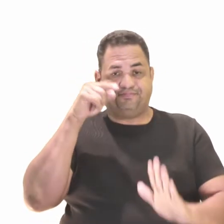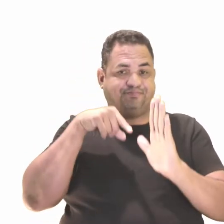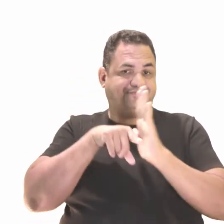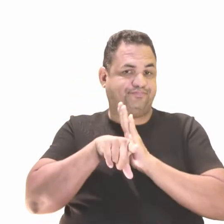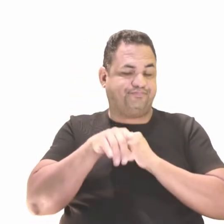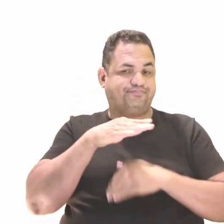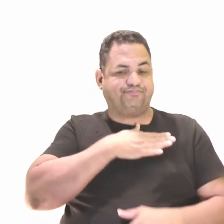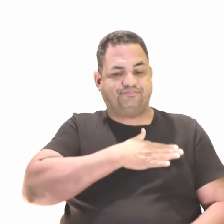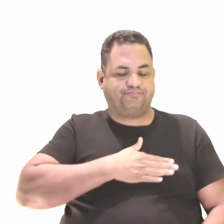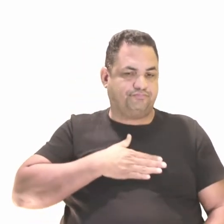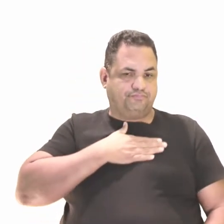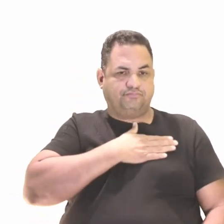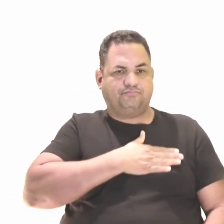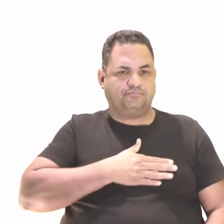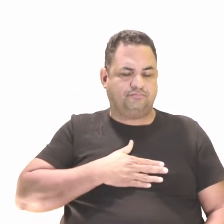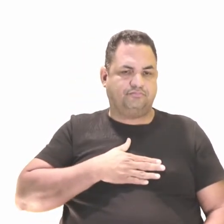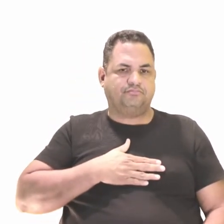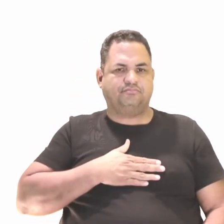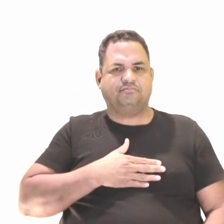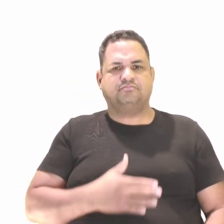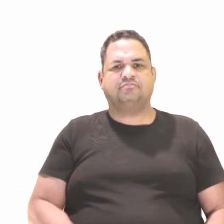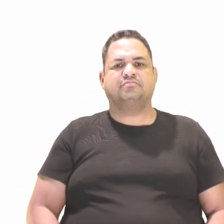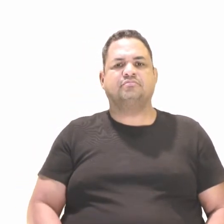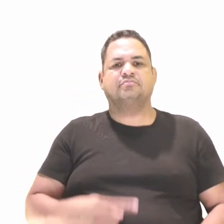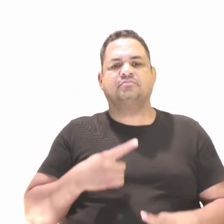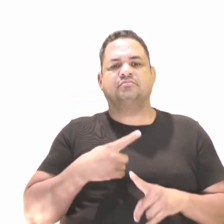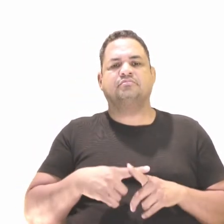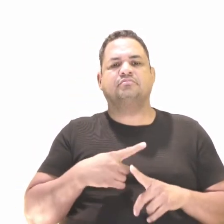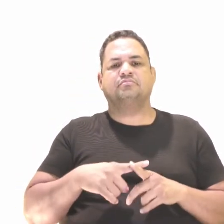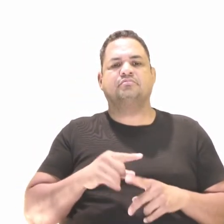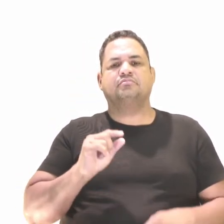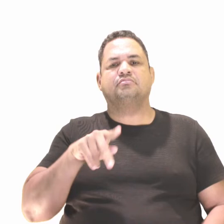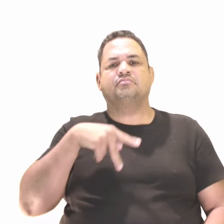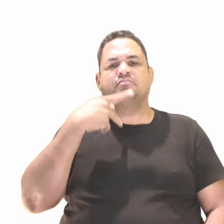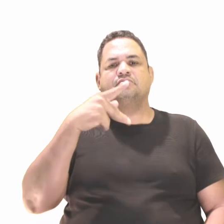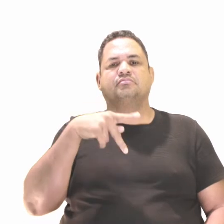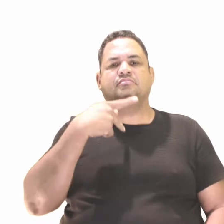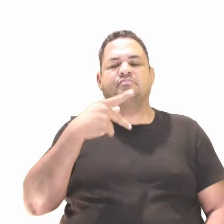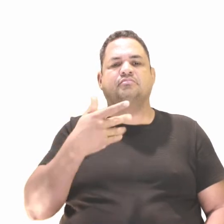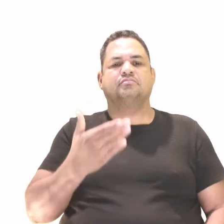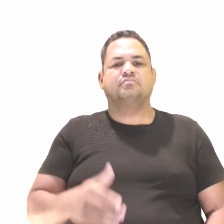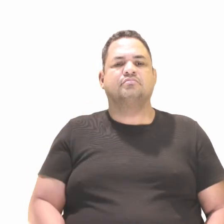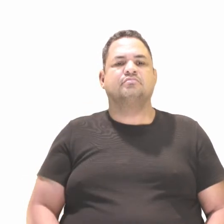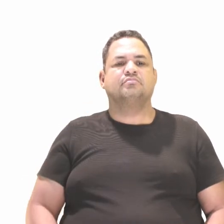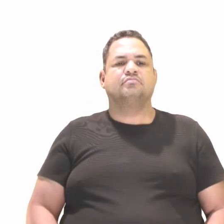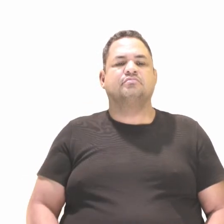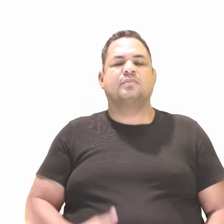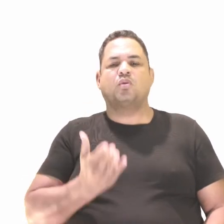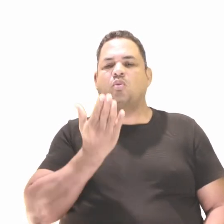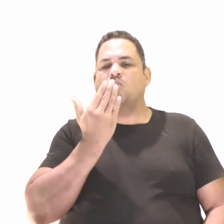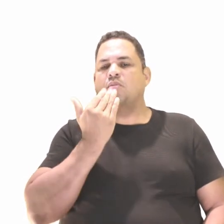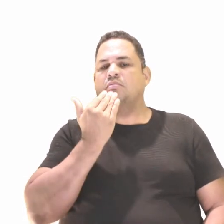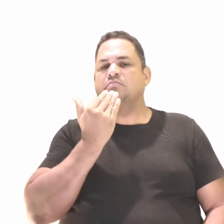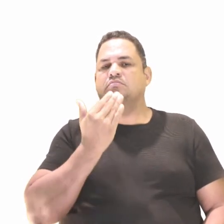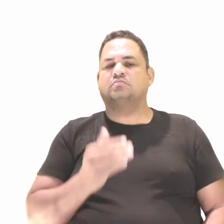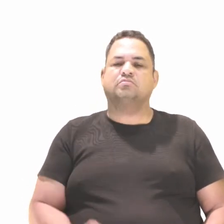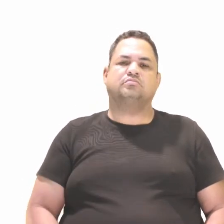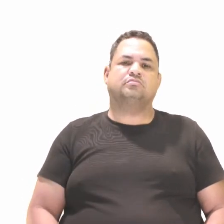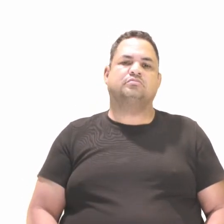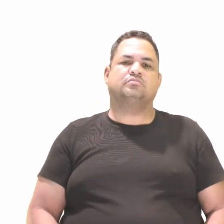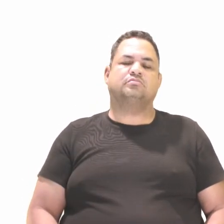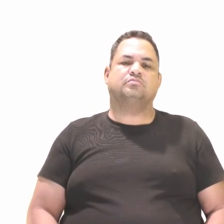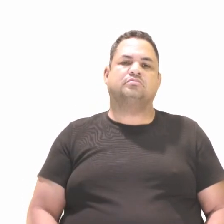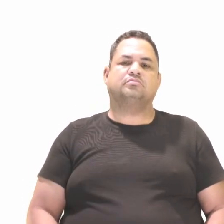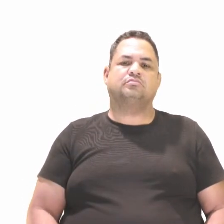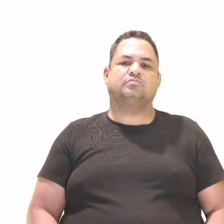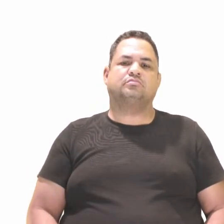pessoa gostaria to have, porque estou falando de meal, refeição, de snack é